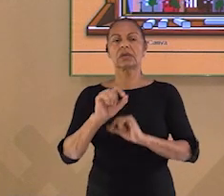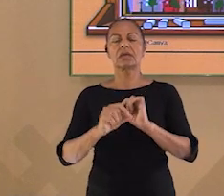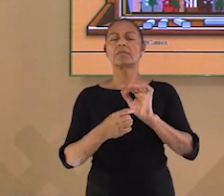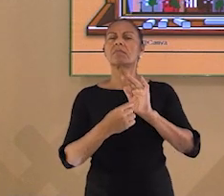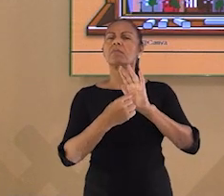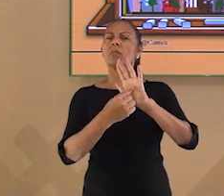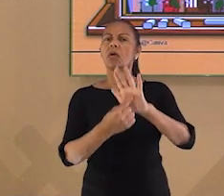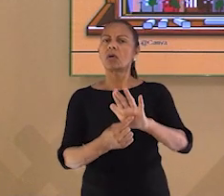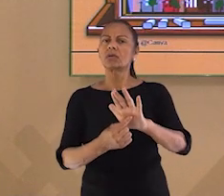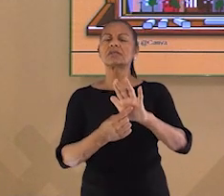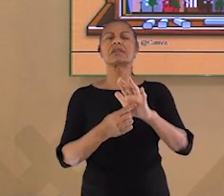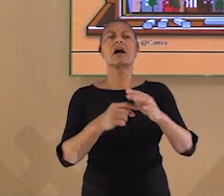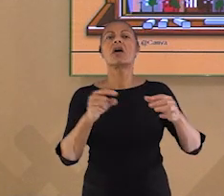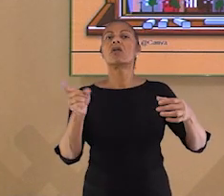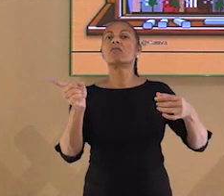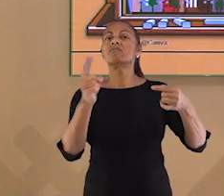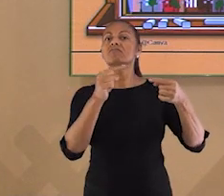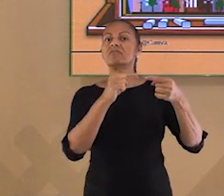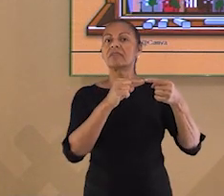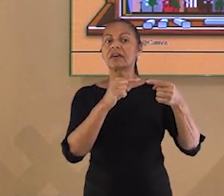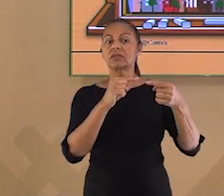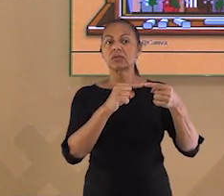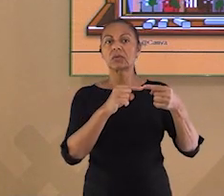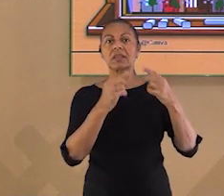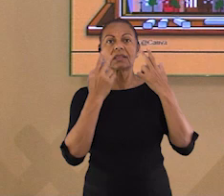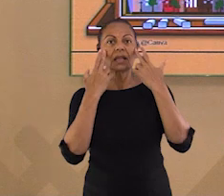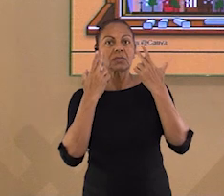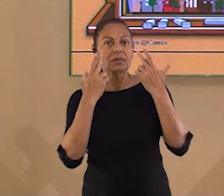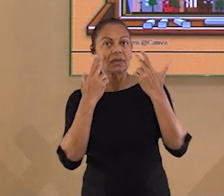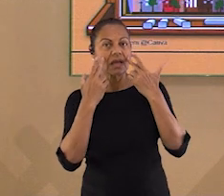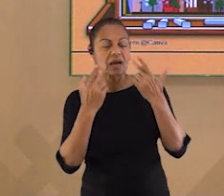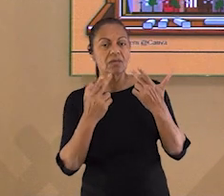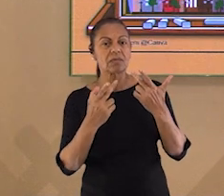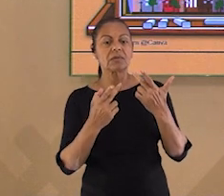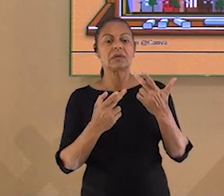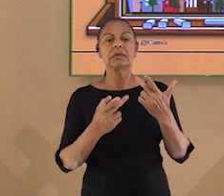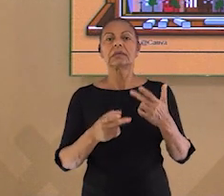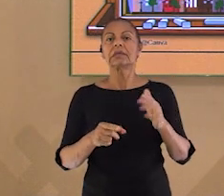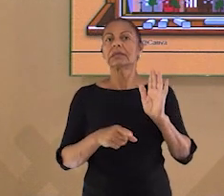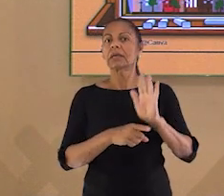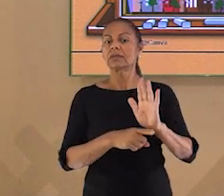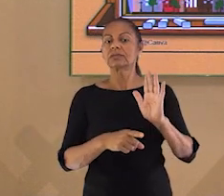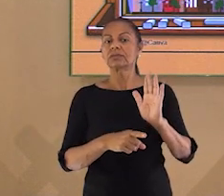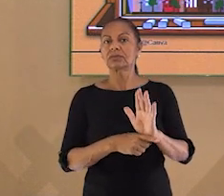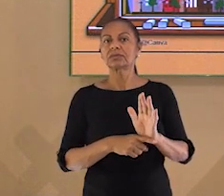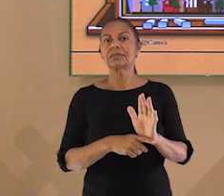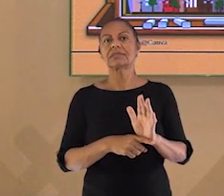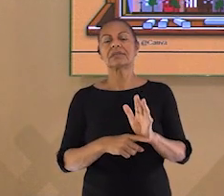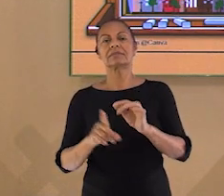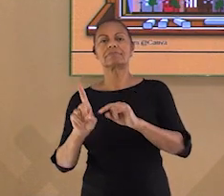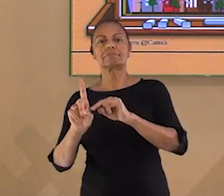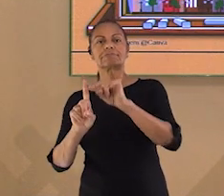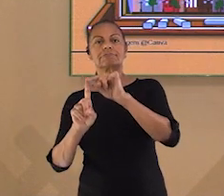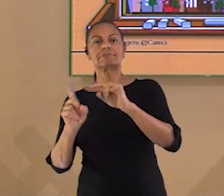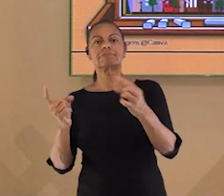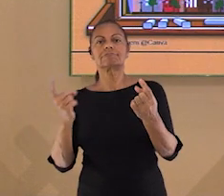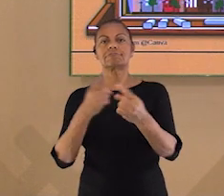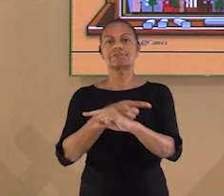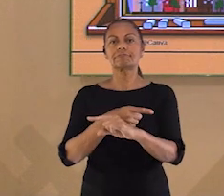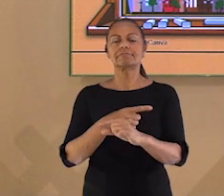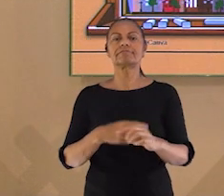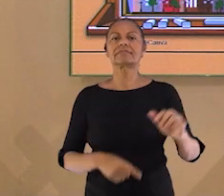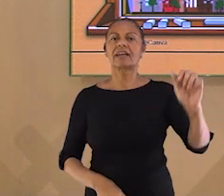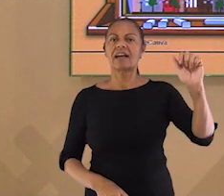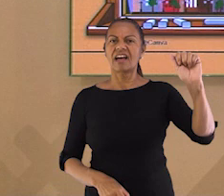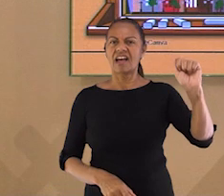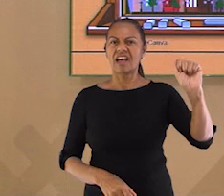fator natural que favorece a ocorrência da inversão térmica. Letra A ocorrência de